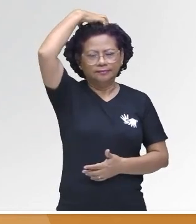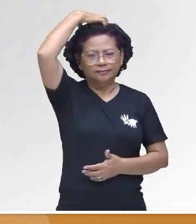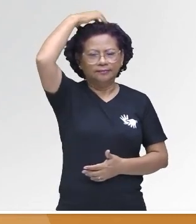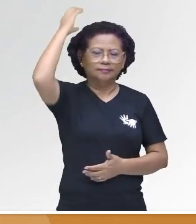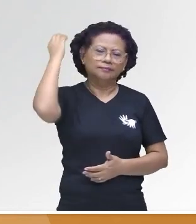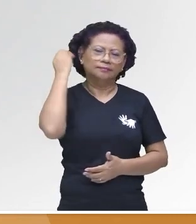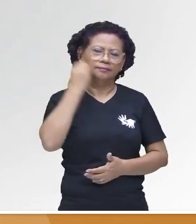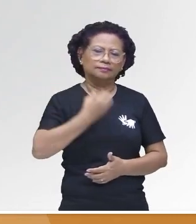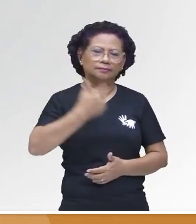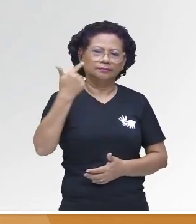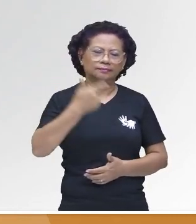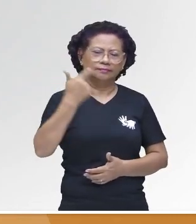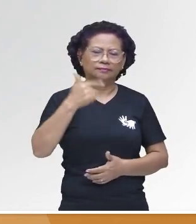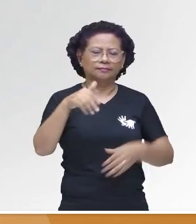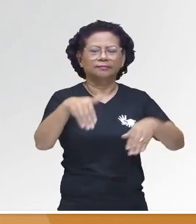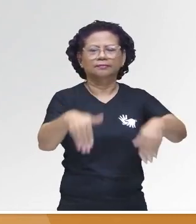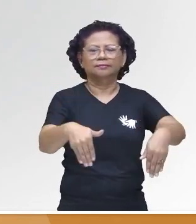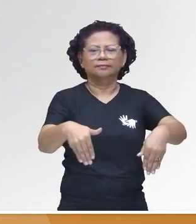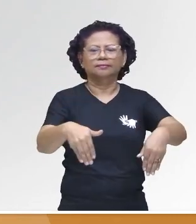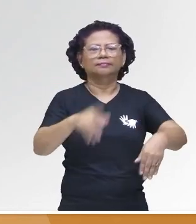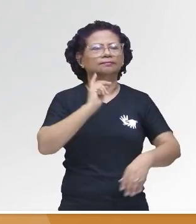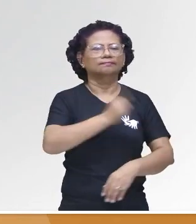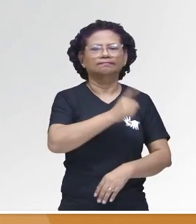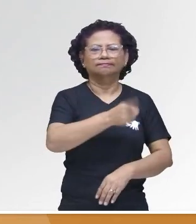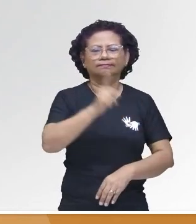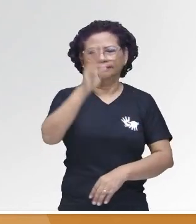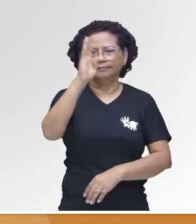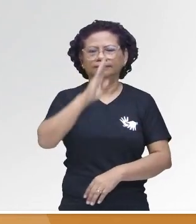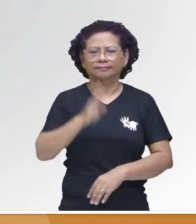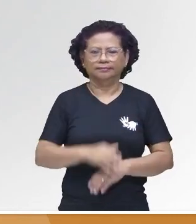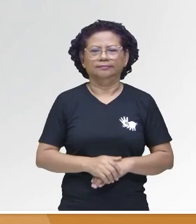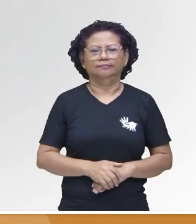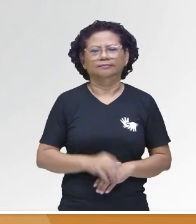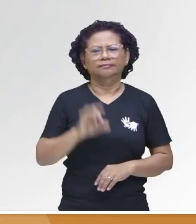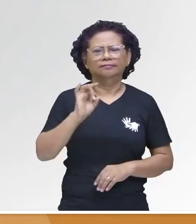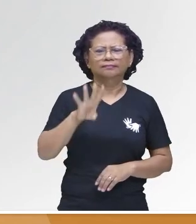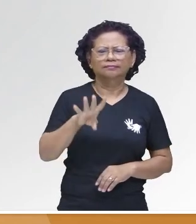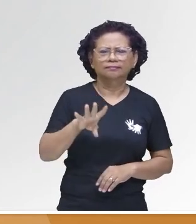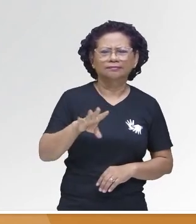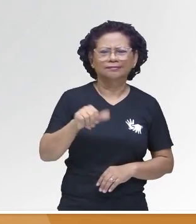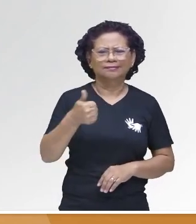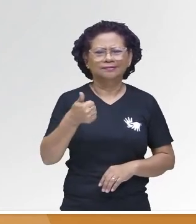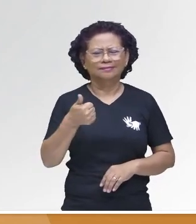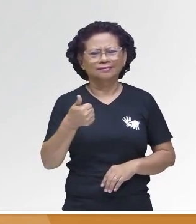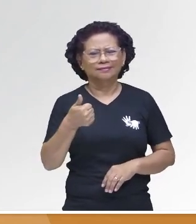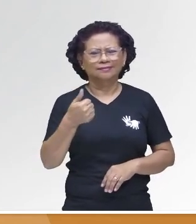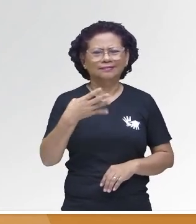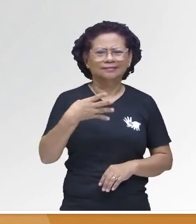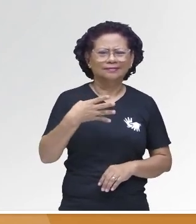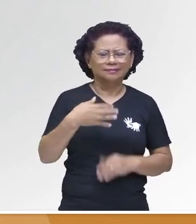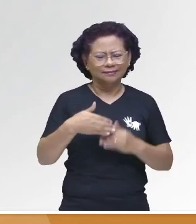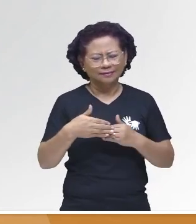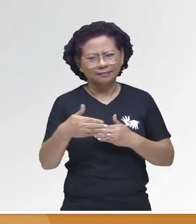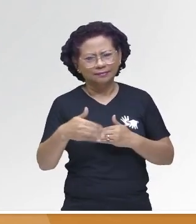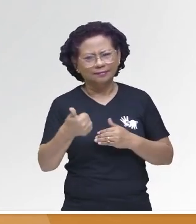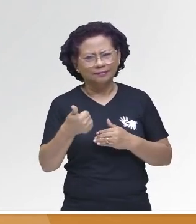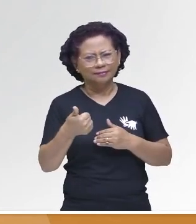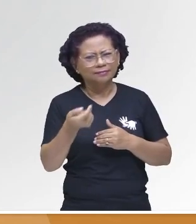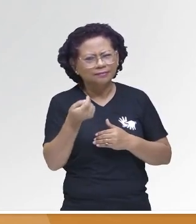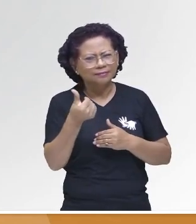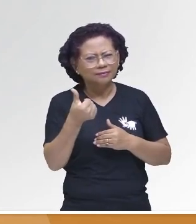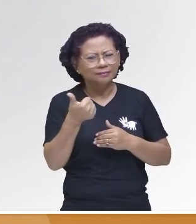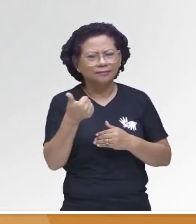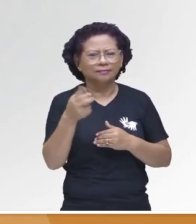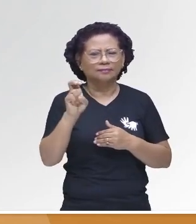ascende ao poder com apenas 14 anos de idade. 14 anos e alguns meses, praticamente